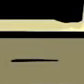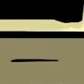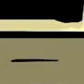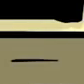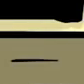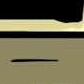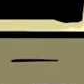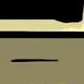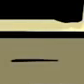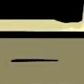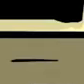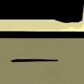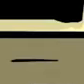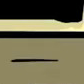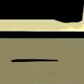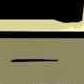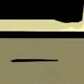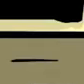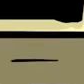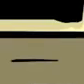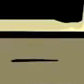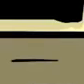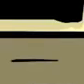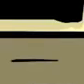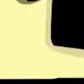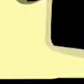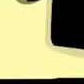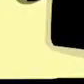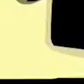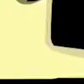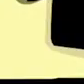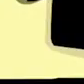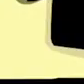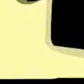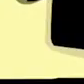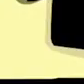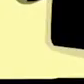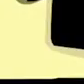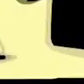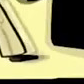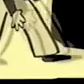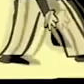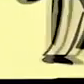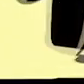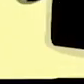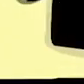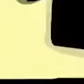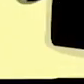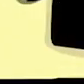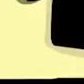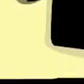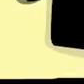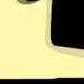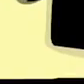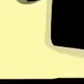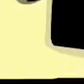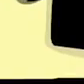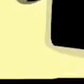rede, arma aí no pé de pau e pode dormir tranquilo que não vai chover. O céu tá todo estrelado. Durma bem."